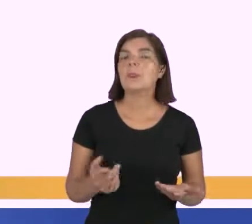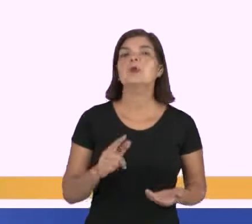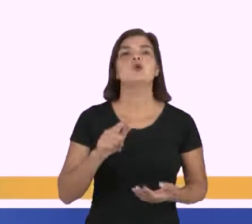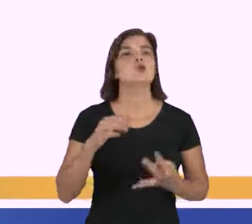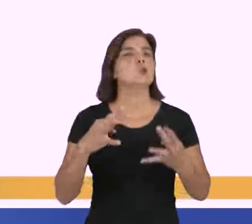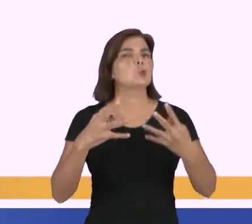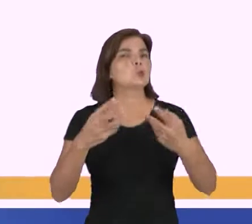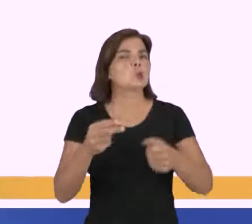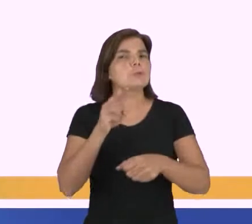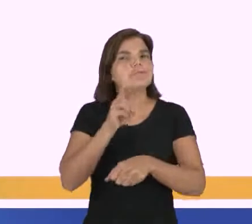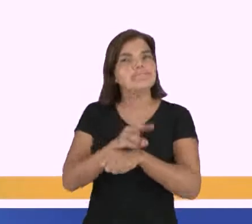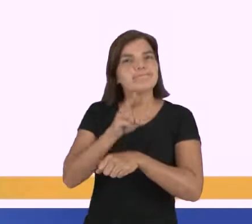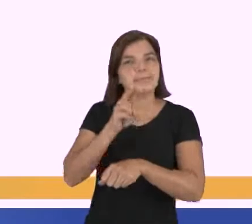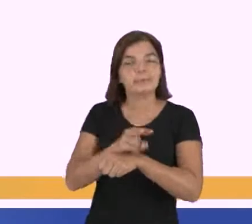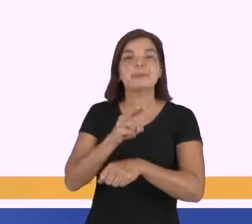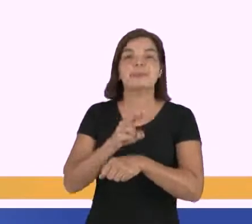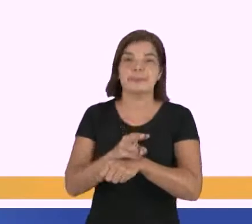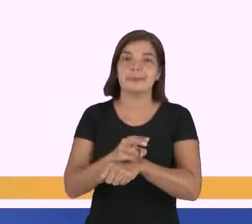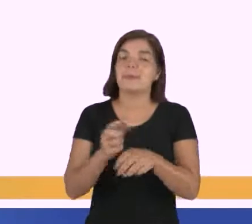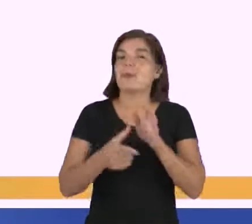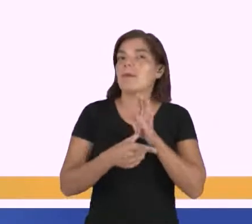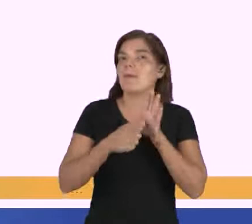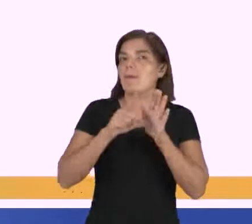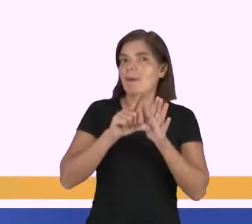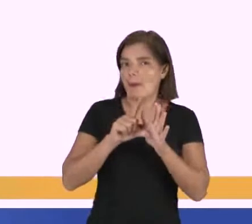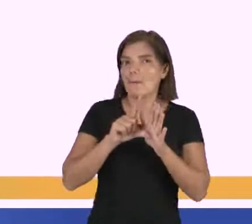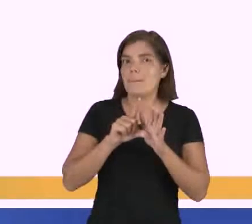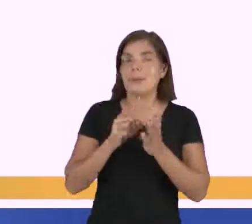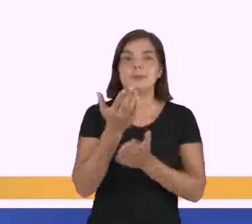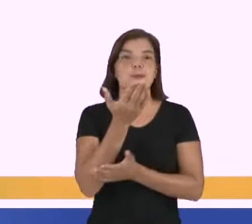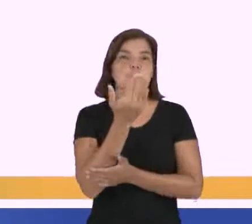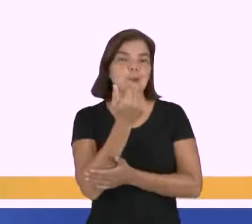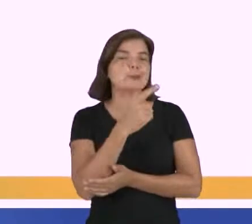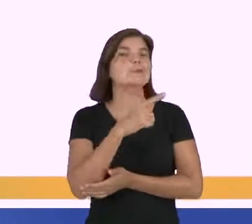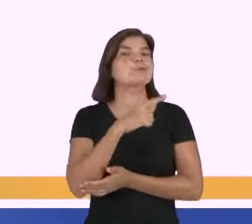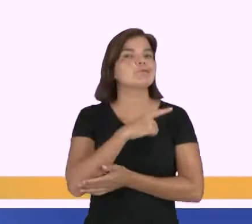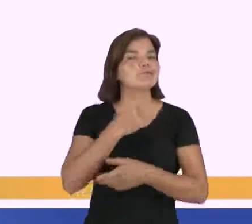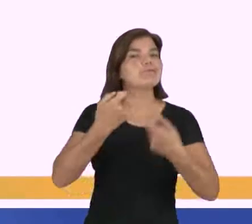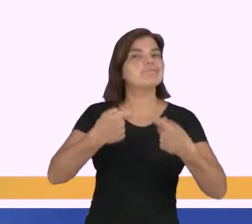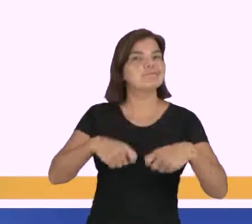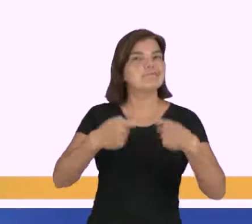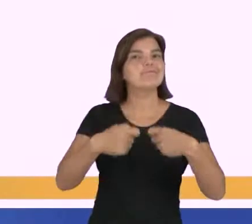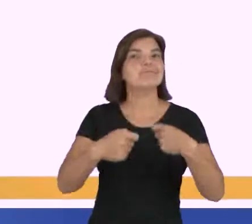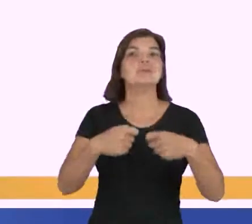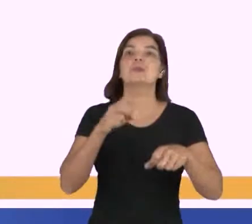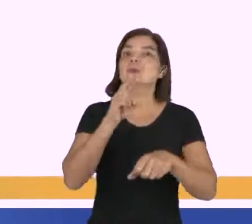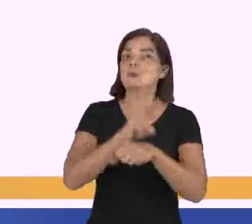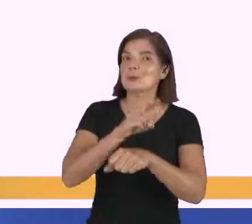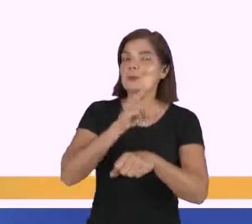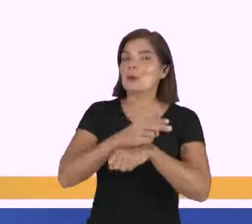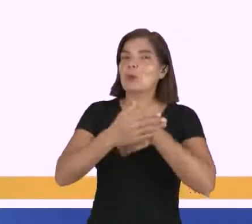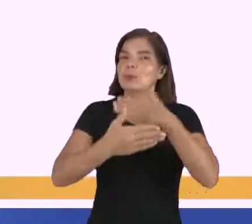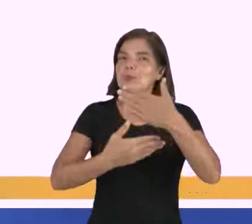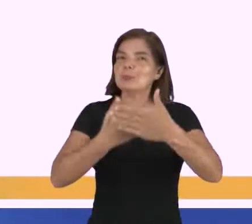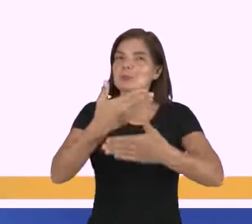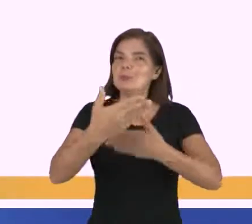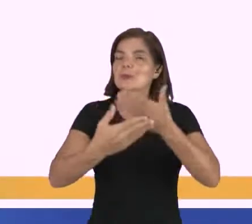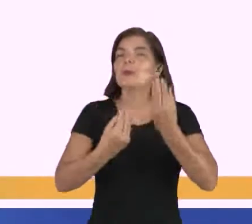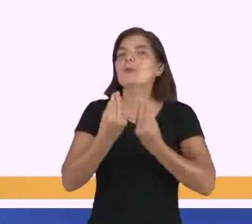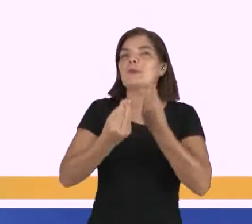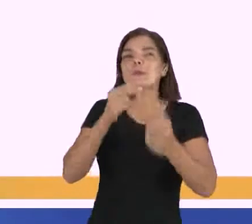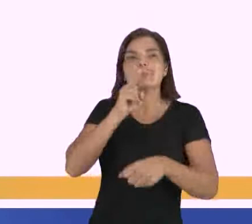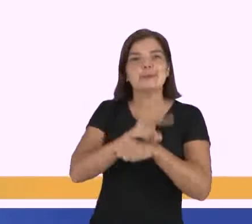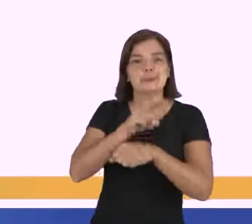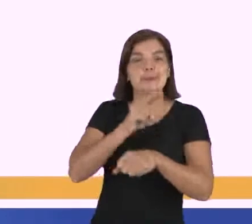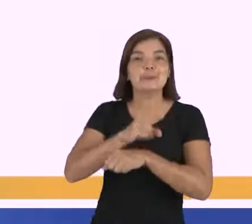além de todos esses cuidados mínimos, antes de consumir o alimento, a gente também precisa ter os cuidados com o processo de conservação.